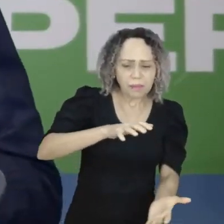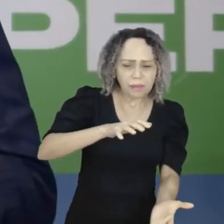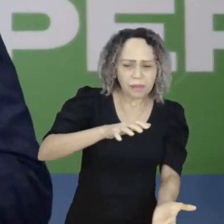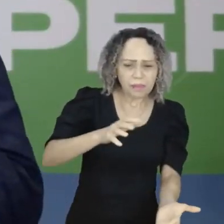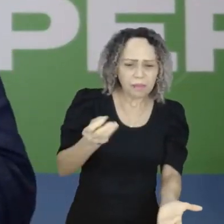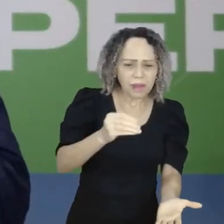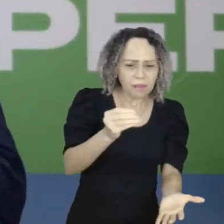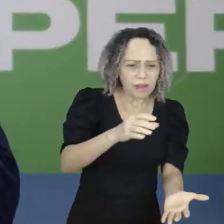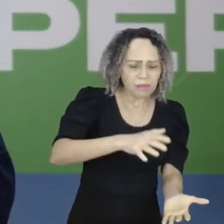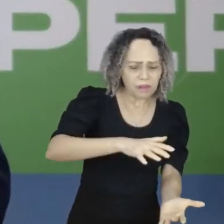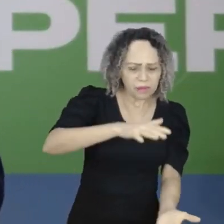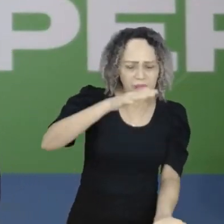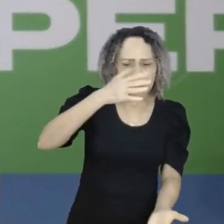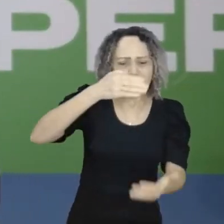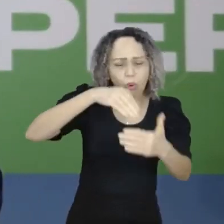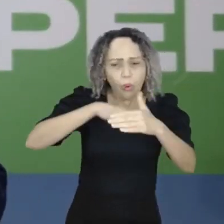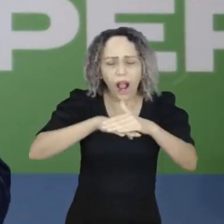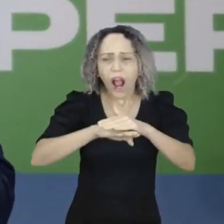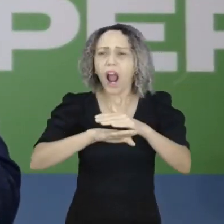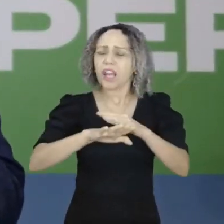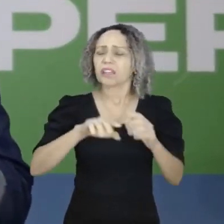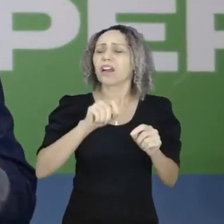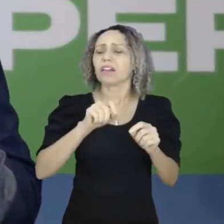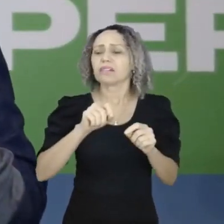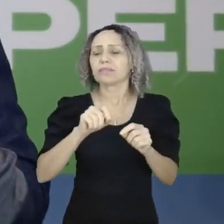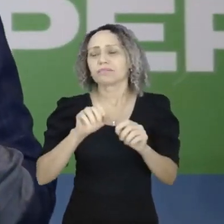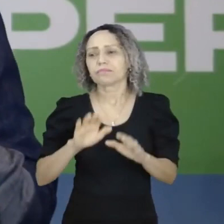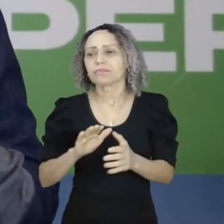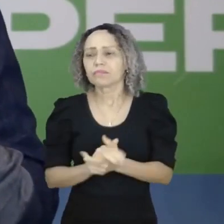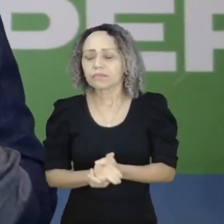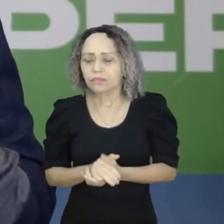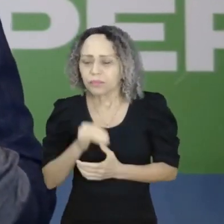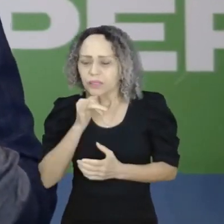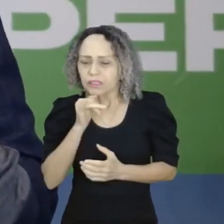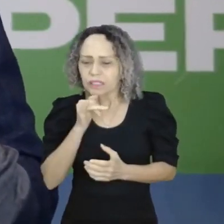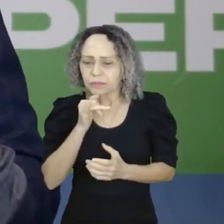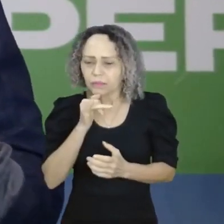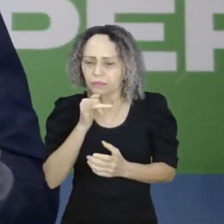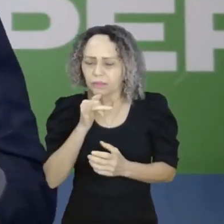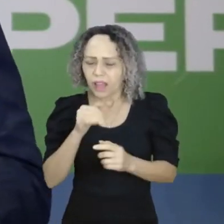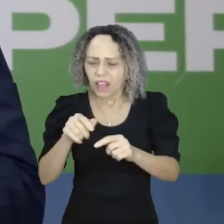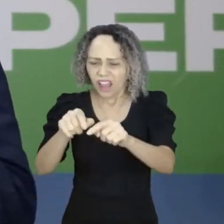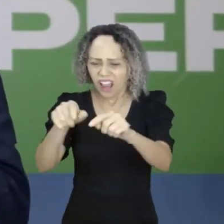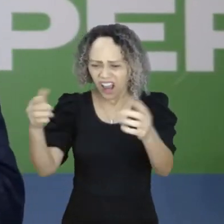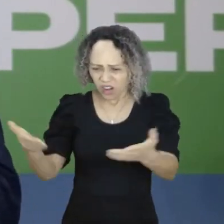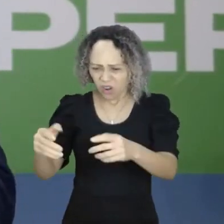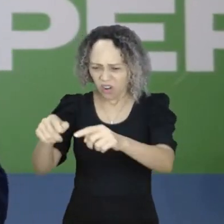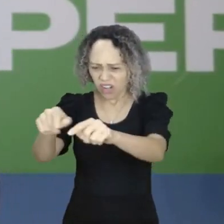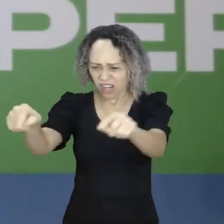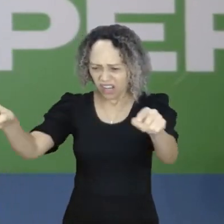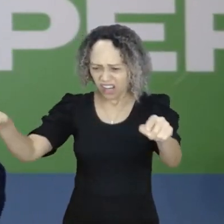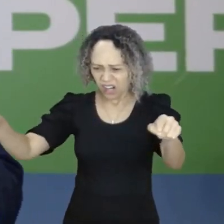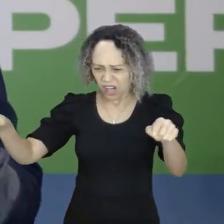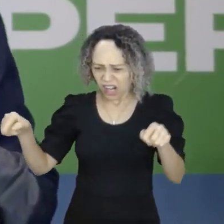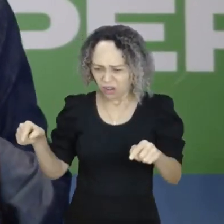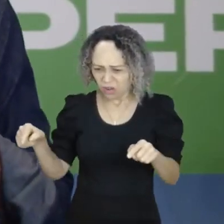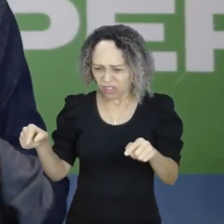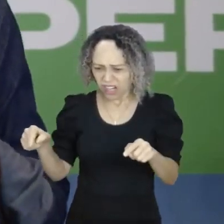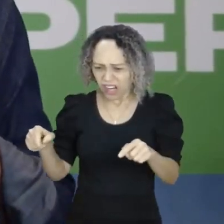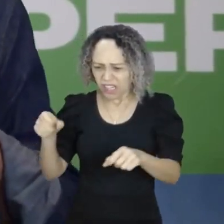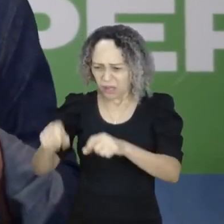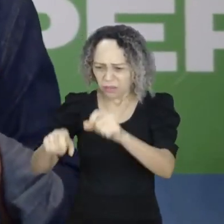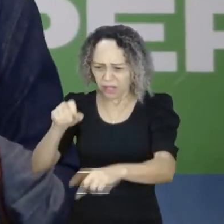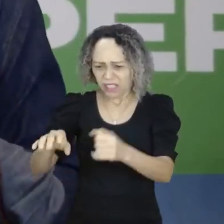2, por exemplo, que diminuiu a área de plantio. O feijão é uma delas e a mandioca é outra. Ou seja, que são